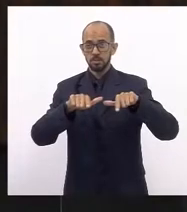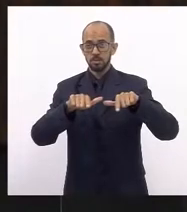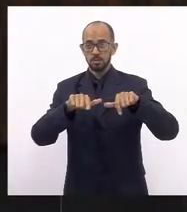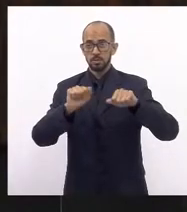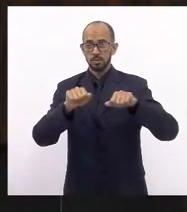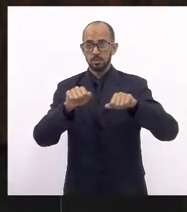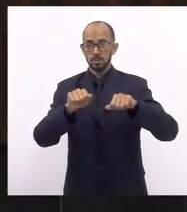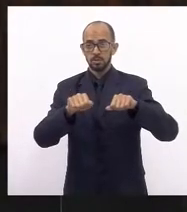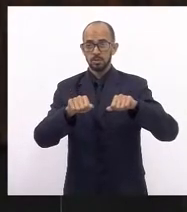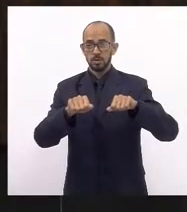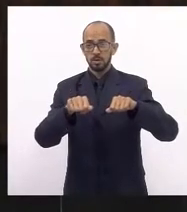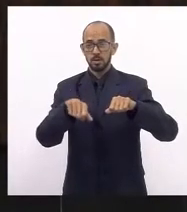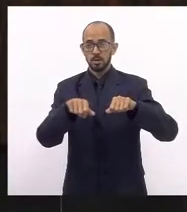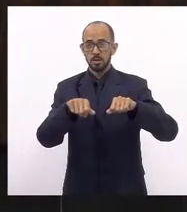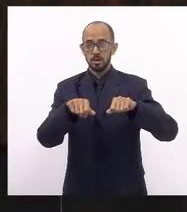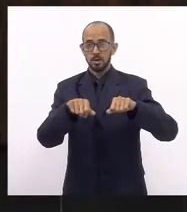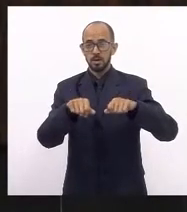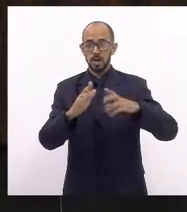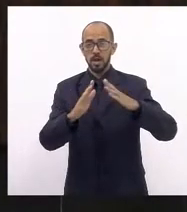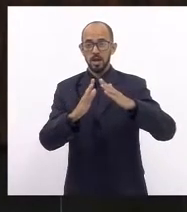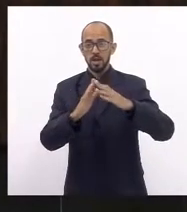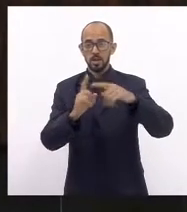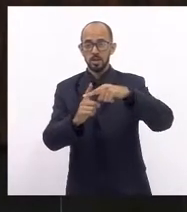na Igreja Universal.